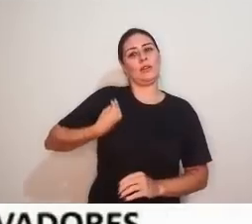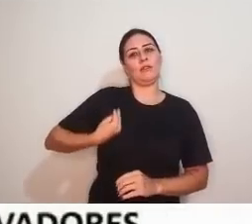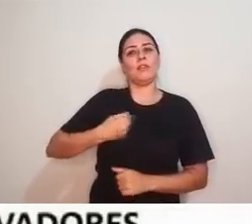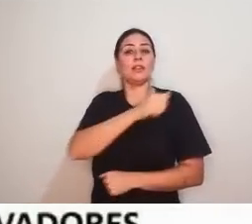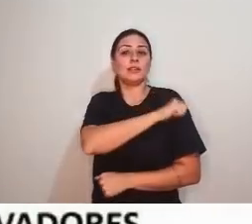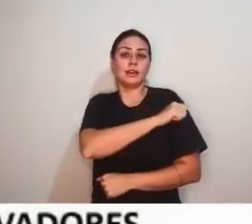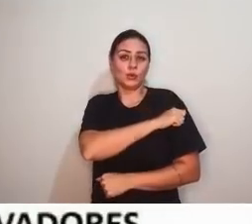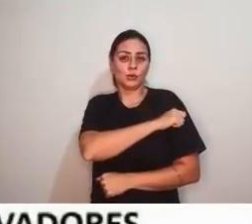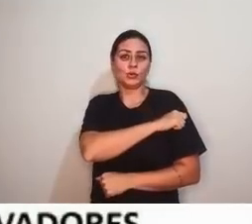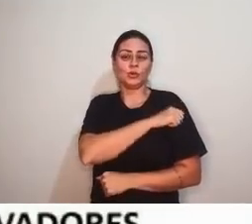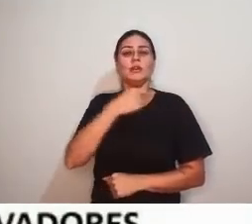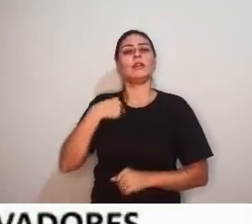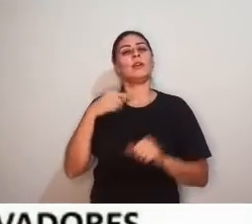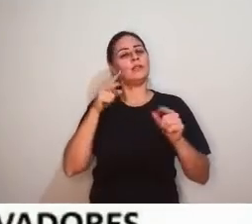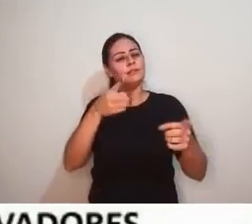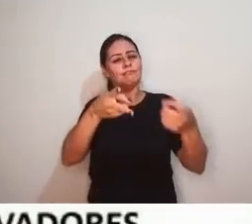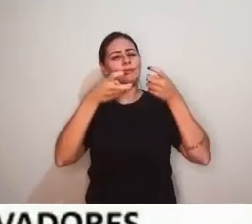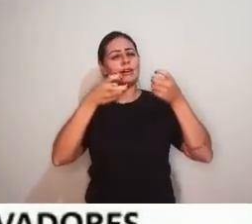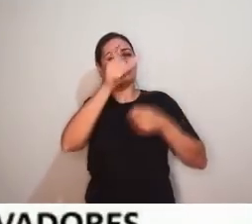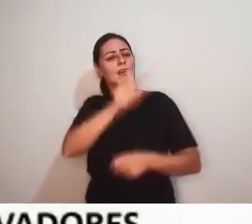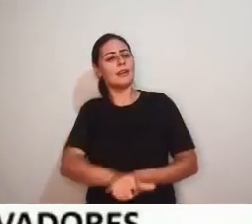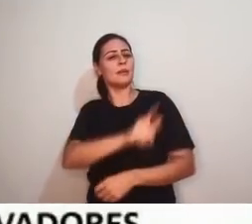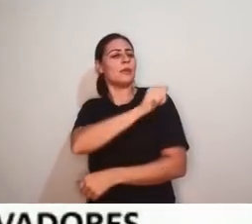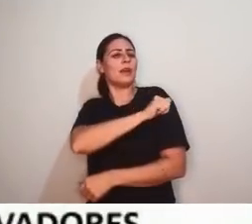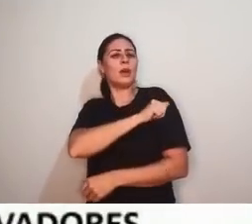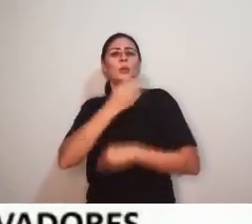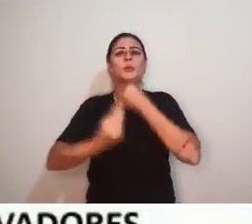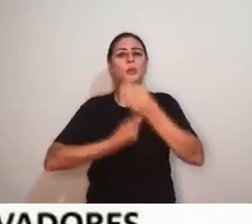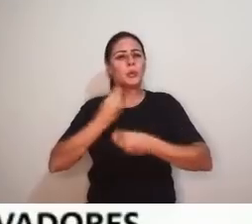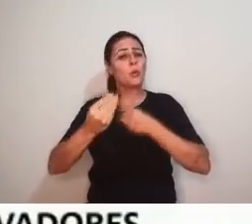ênfase no projeto de vida do aluno, ou seja, você olhar o aluno como realmente